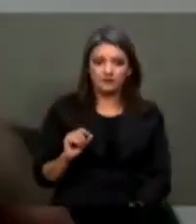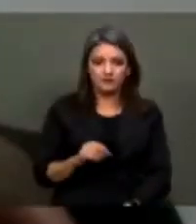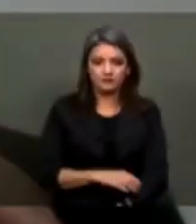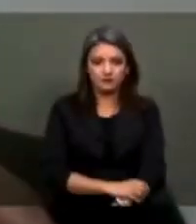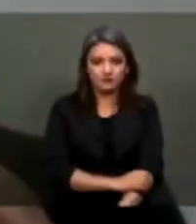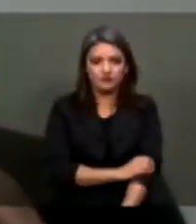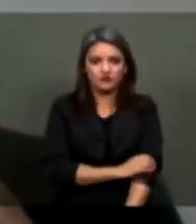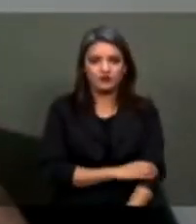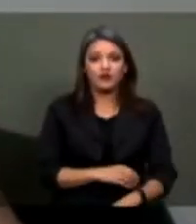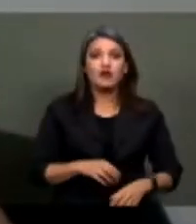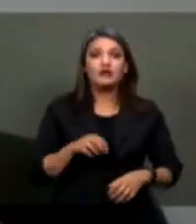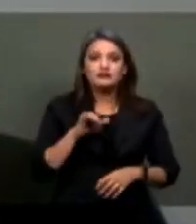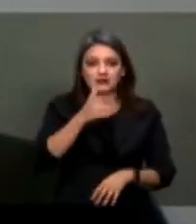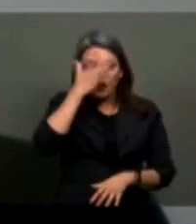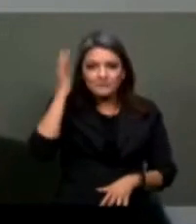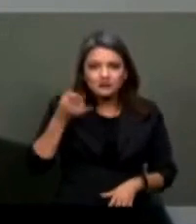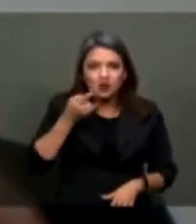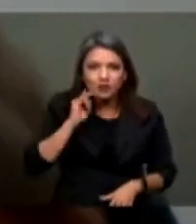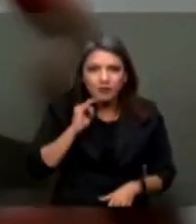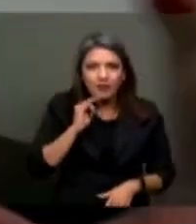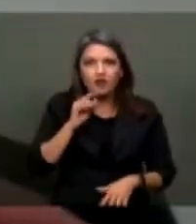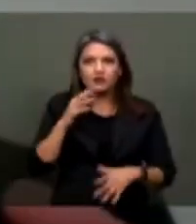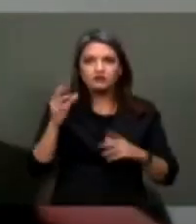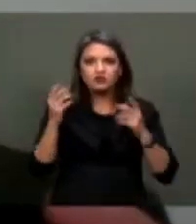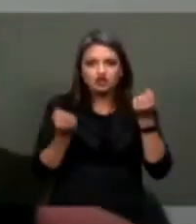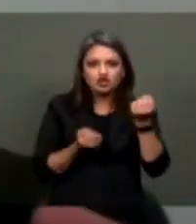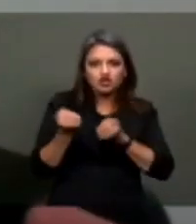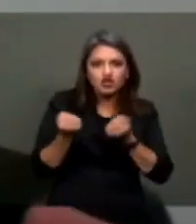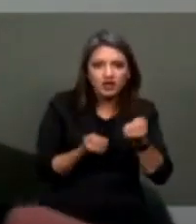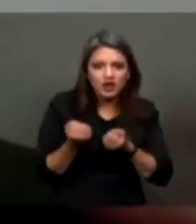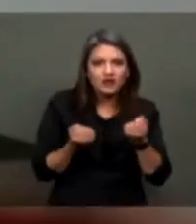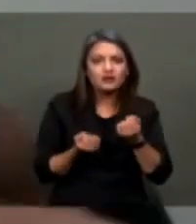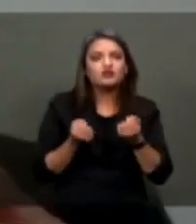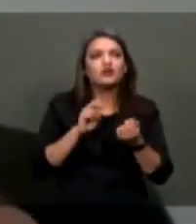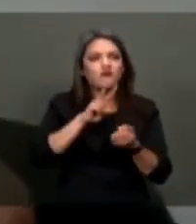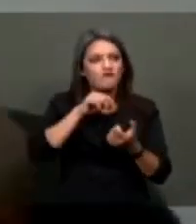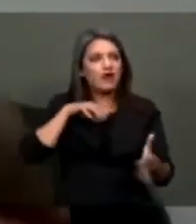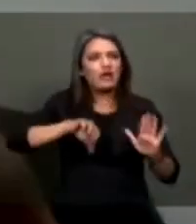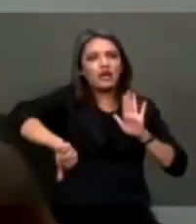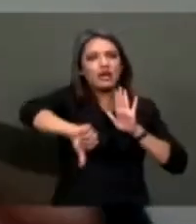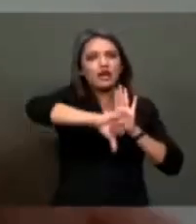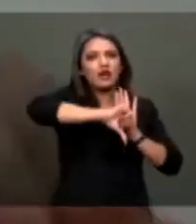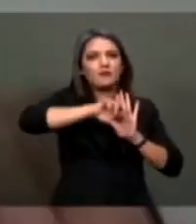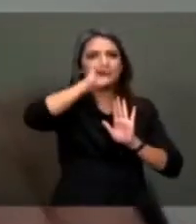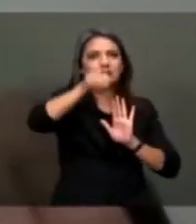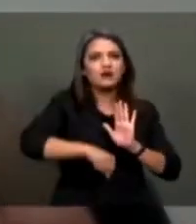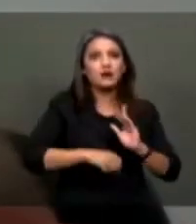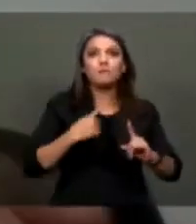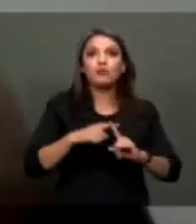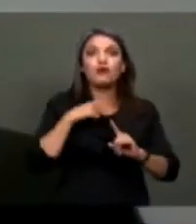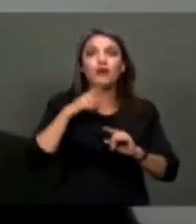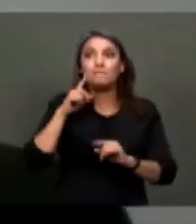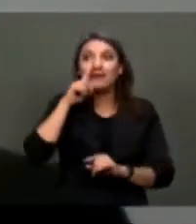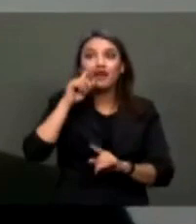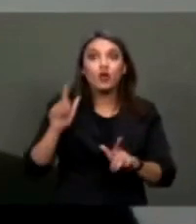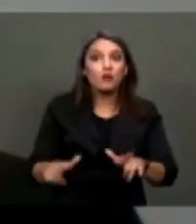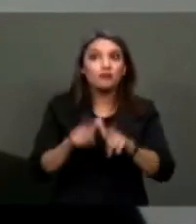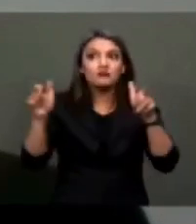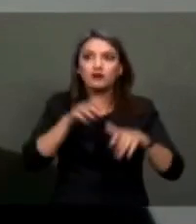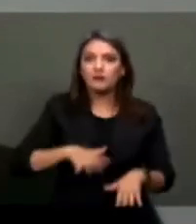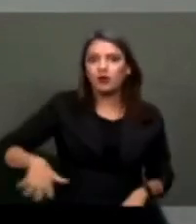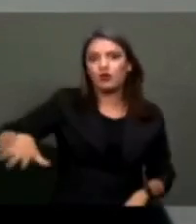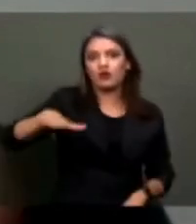que analisar a embriaguez ao volante recorrendo à técnica do perigo abstrato em que o perigo ao bem jurídico é